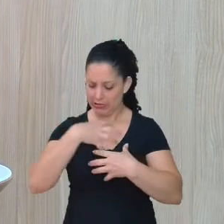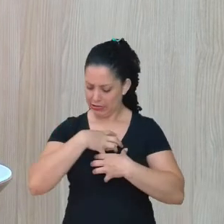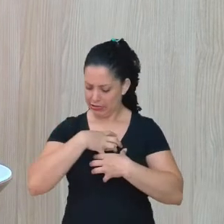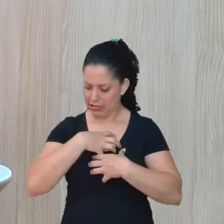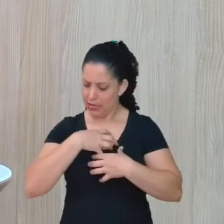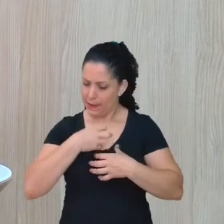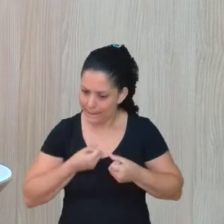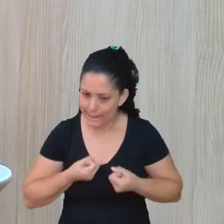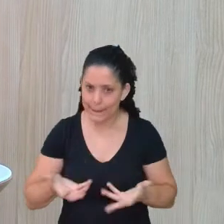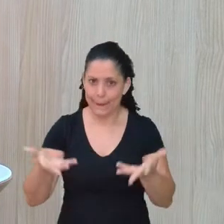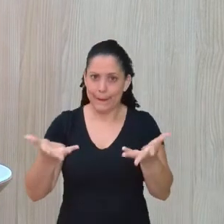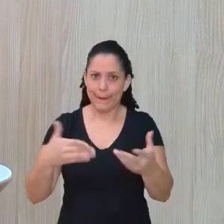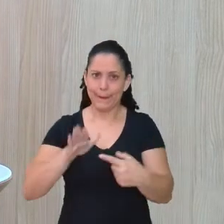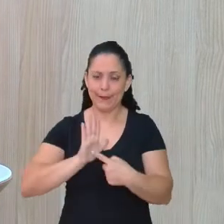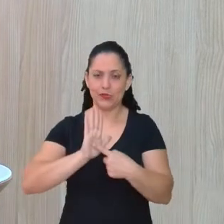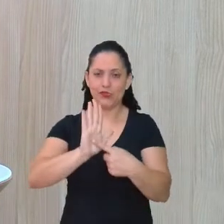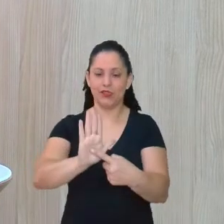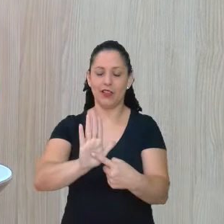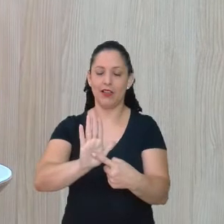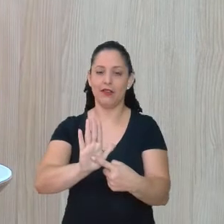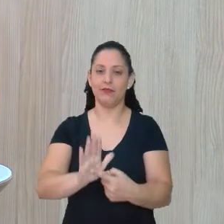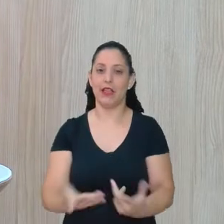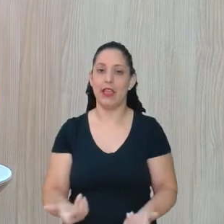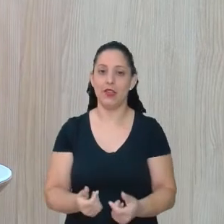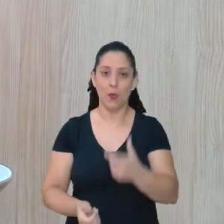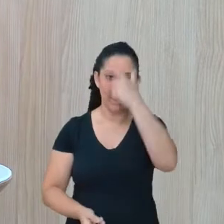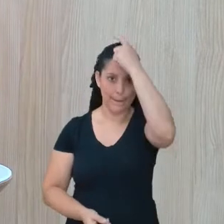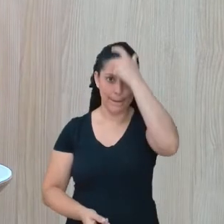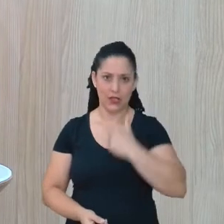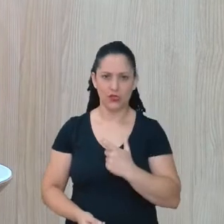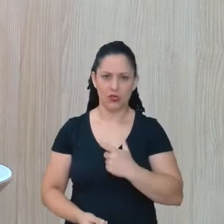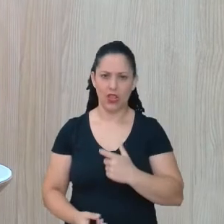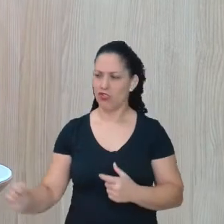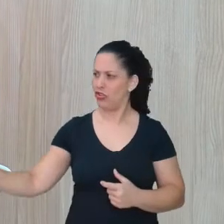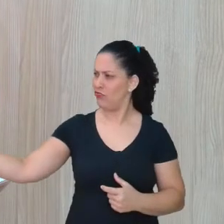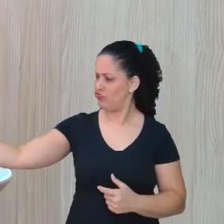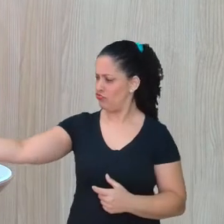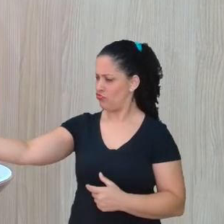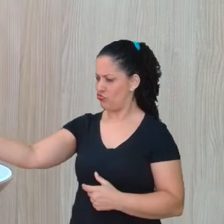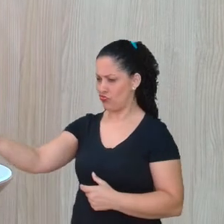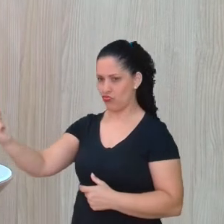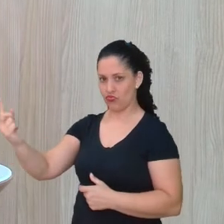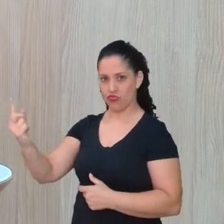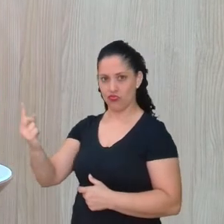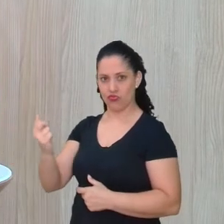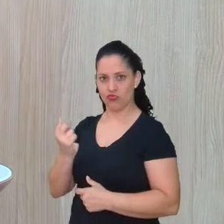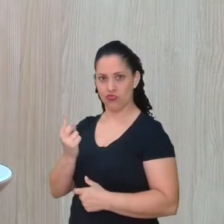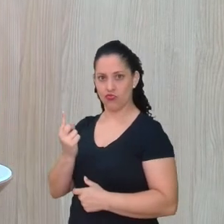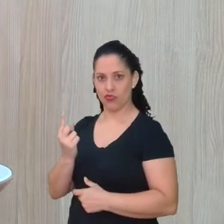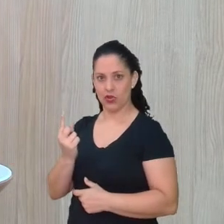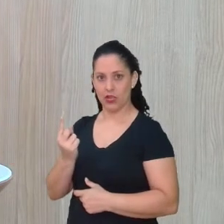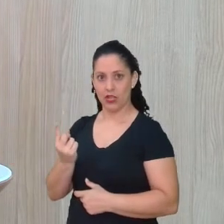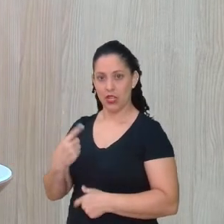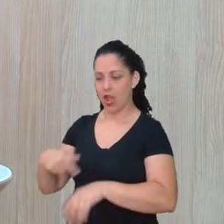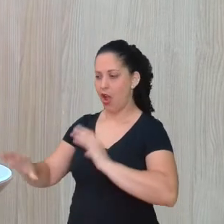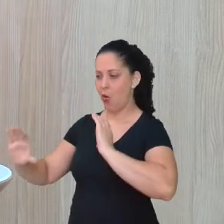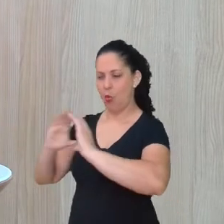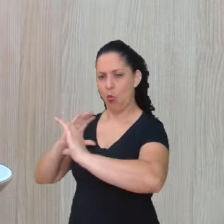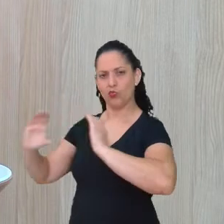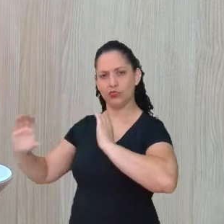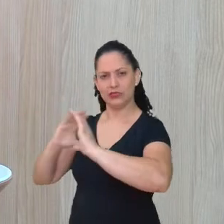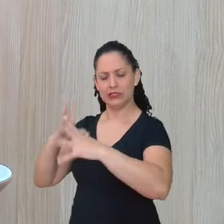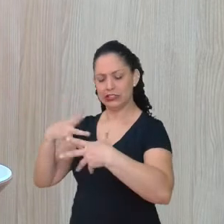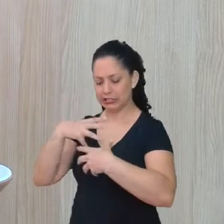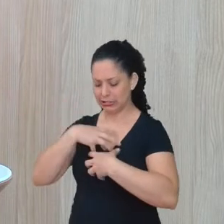na performance, o personagem vem a mim, o ator vem a mim e pede a minha comunicação, aquilo que eu